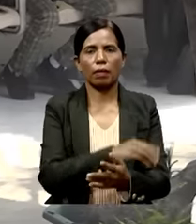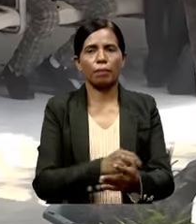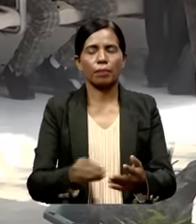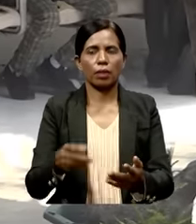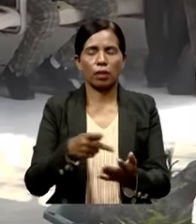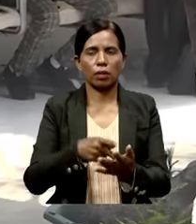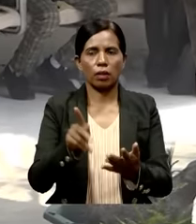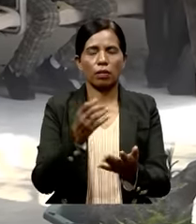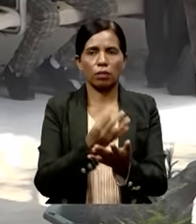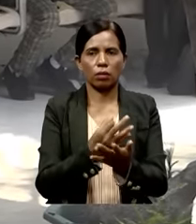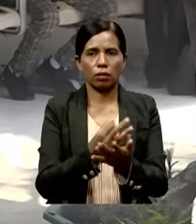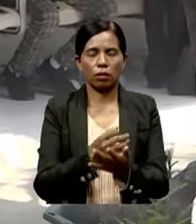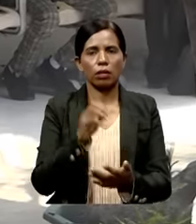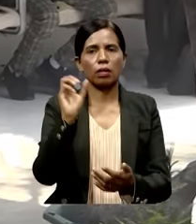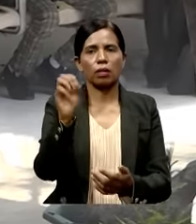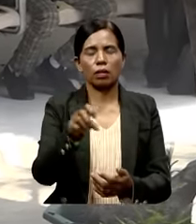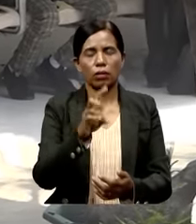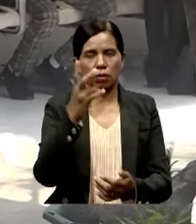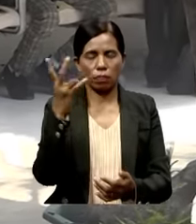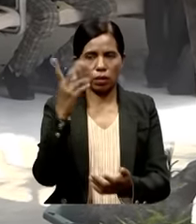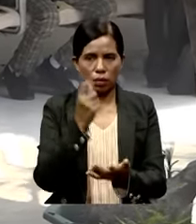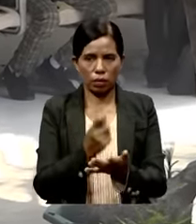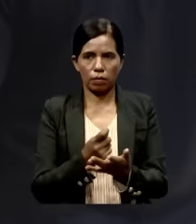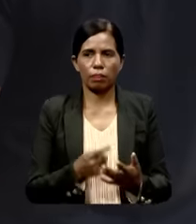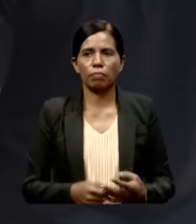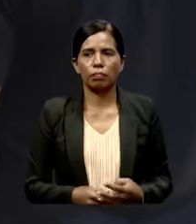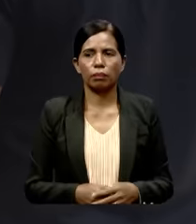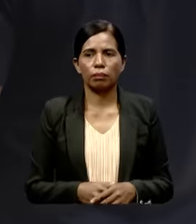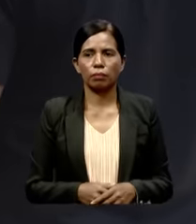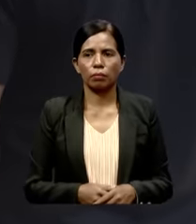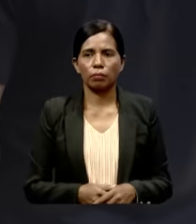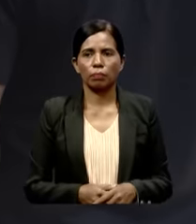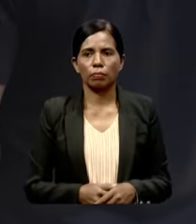valor ossa rehun sanul restringido. João Carlos Domingos Bere, Zemen.